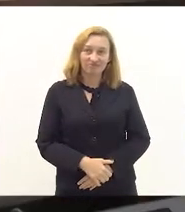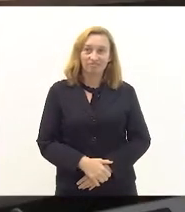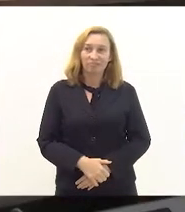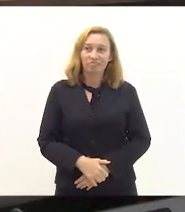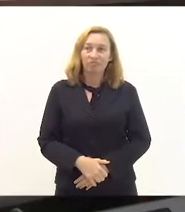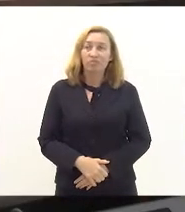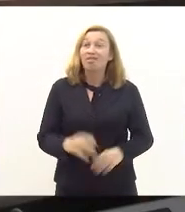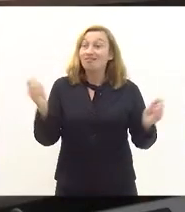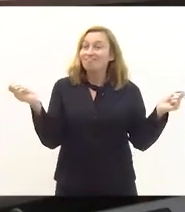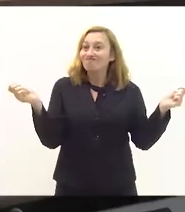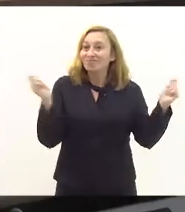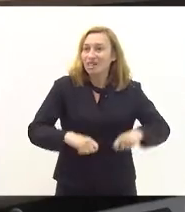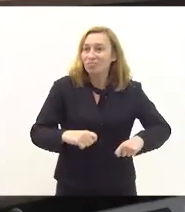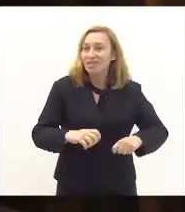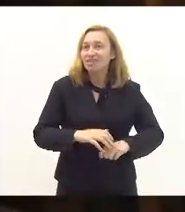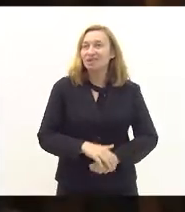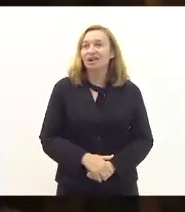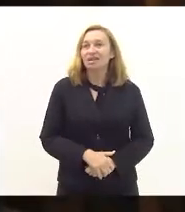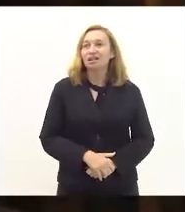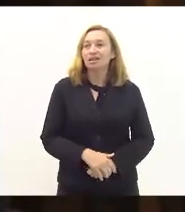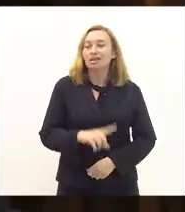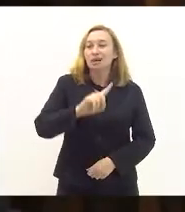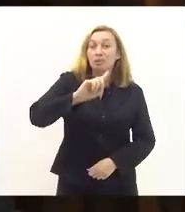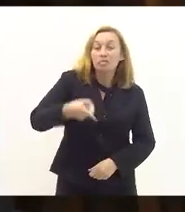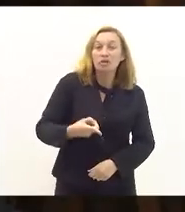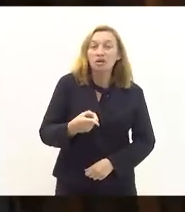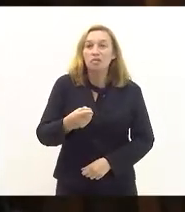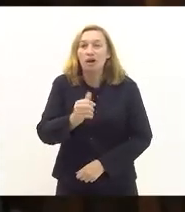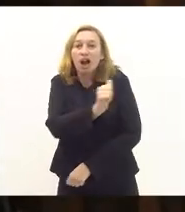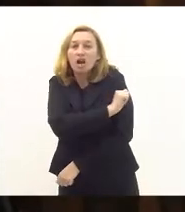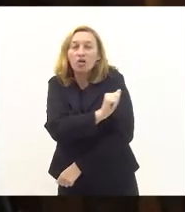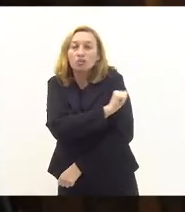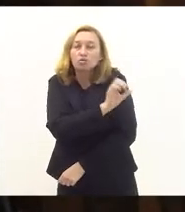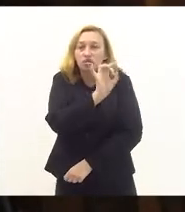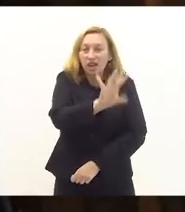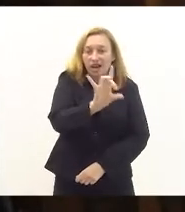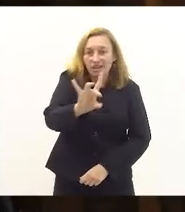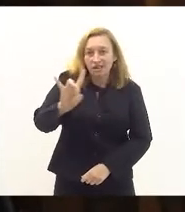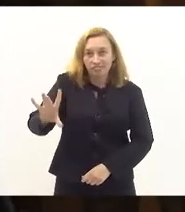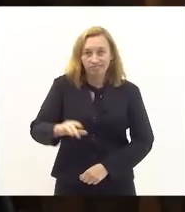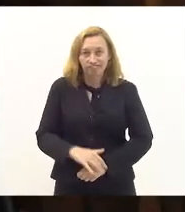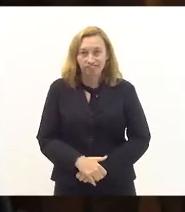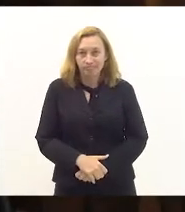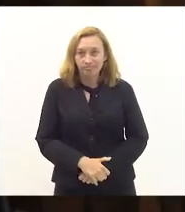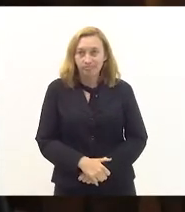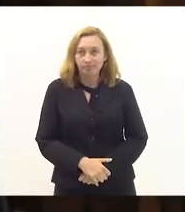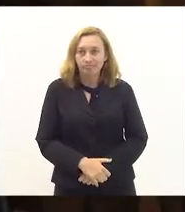com capacidade para 1.000 alunos cada um.